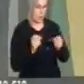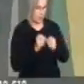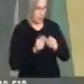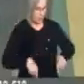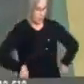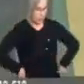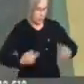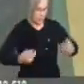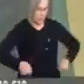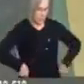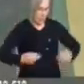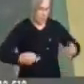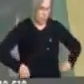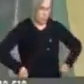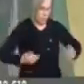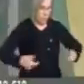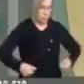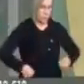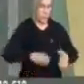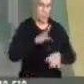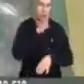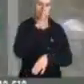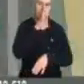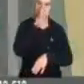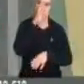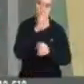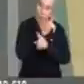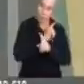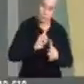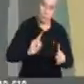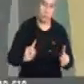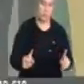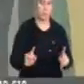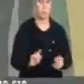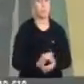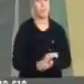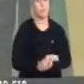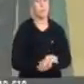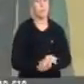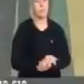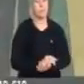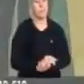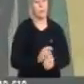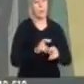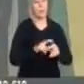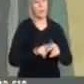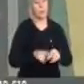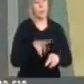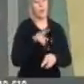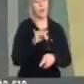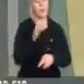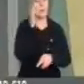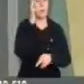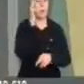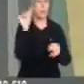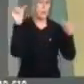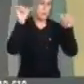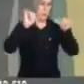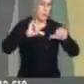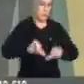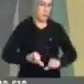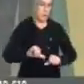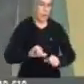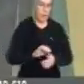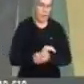gastos superiores às possibilidades do erário que comprometem o futuro, cujos ônus